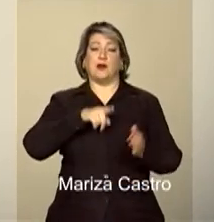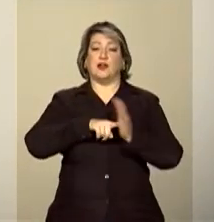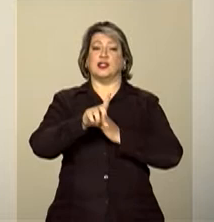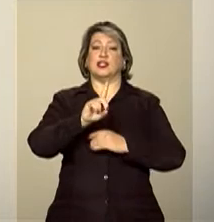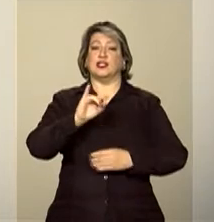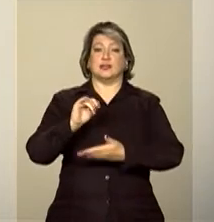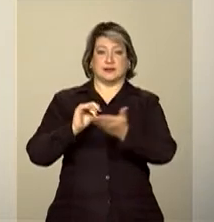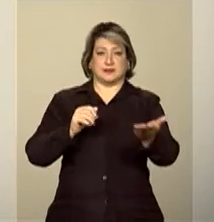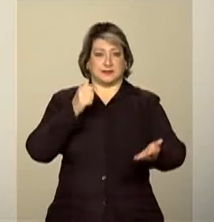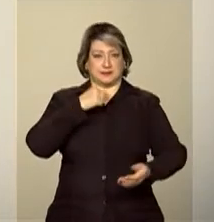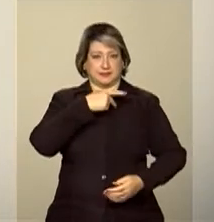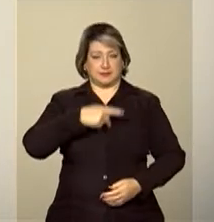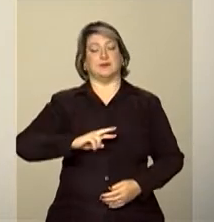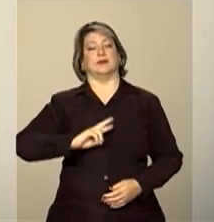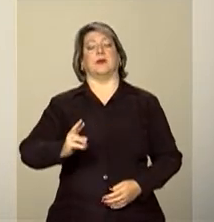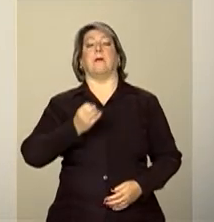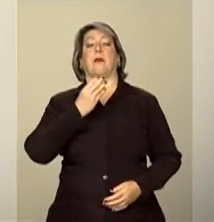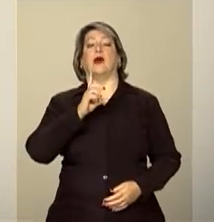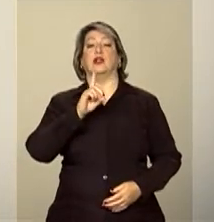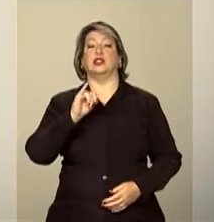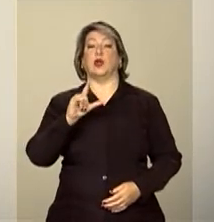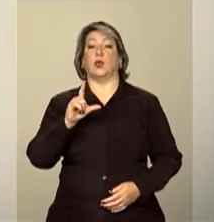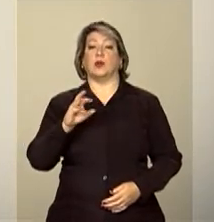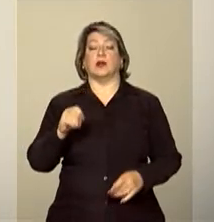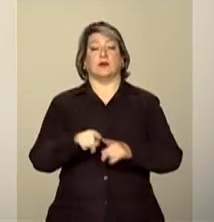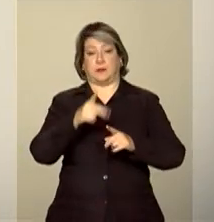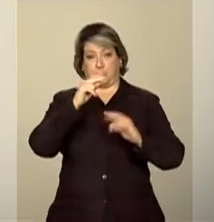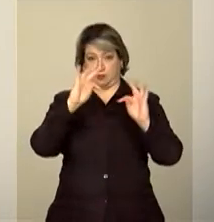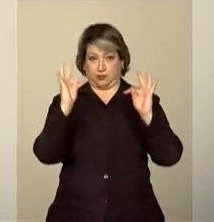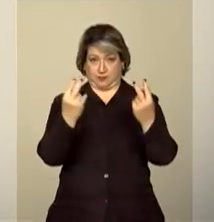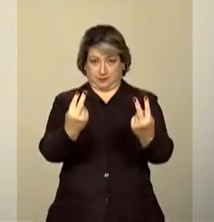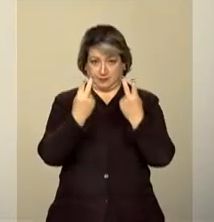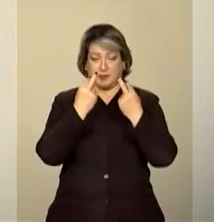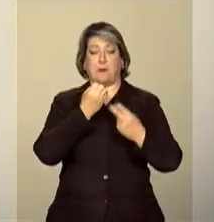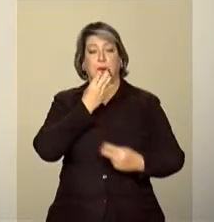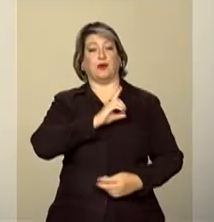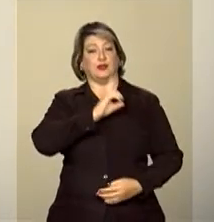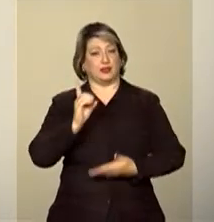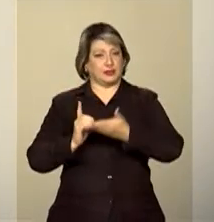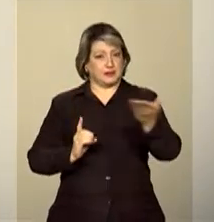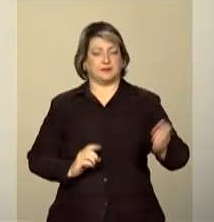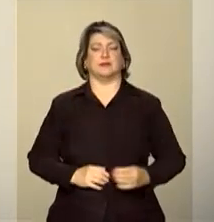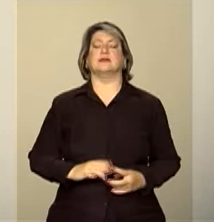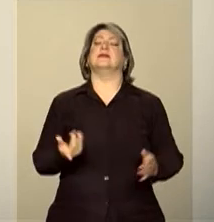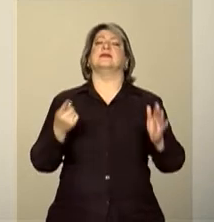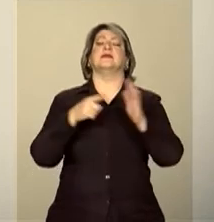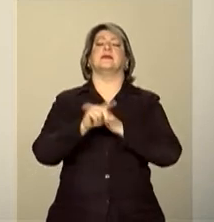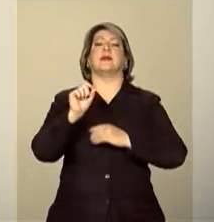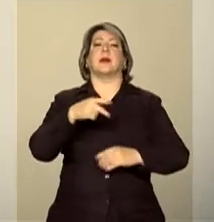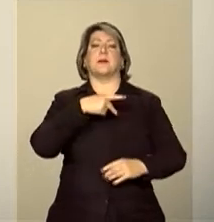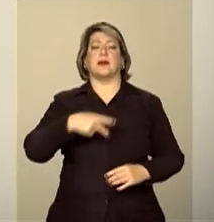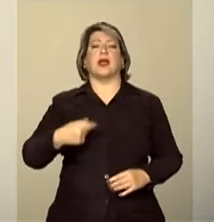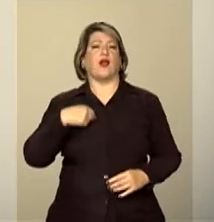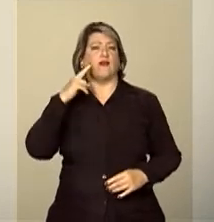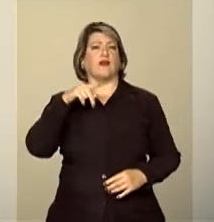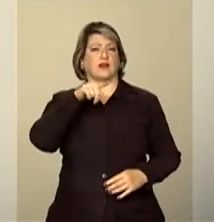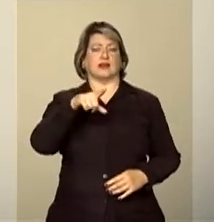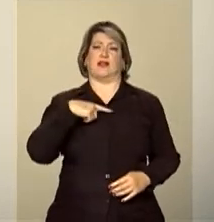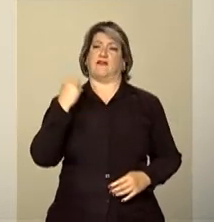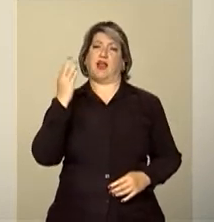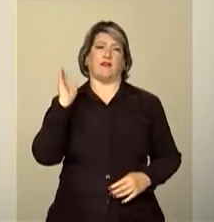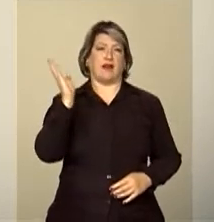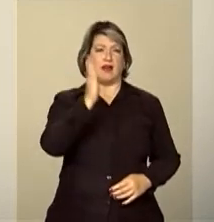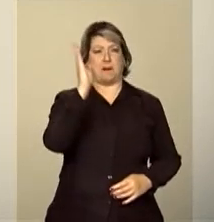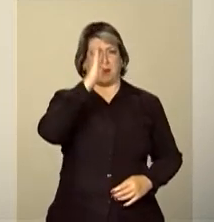dia presidenta Bom dia Luciano e bom dia para você que nos acompanha aqui no café hoje por isso que eu tenho visto que nas suas viagens pelo Brasil